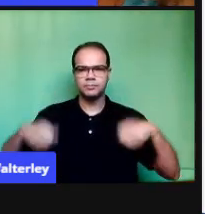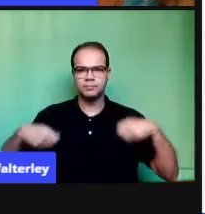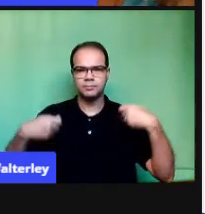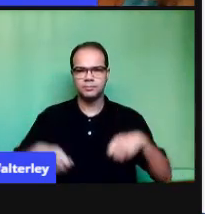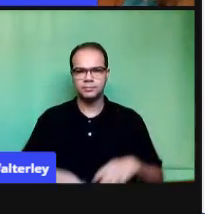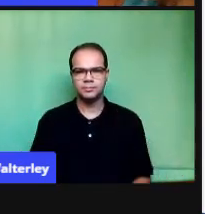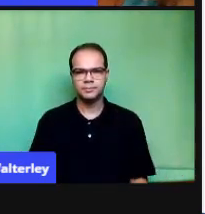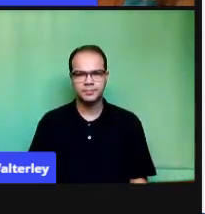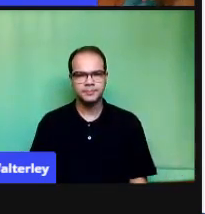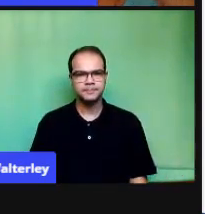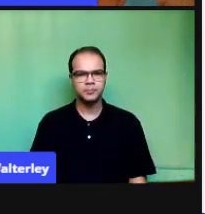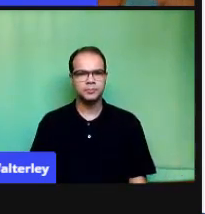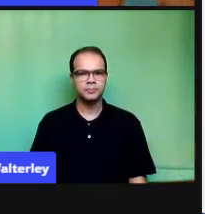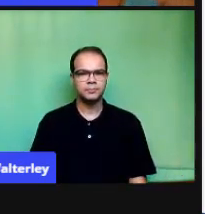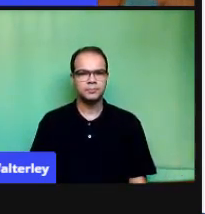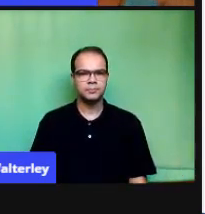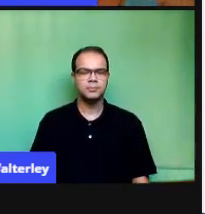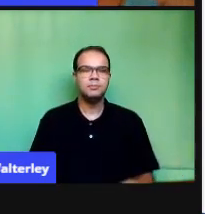estratégia